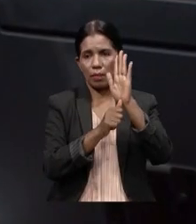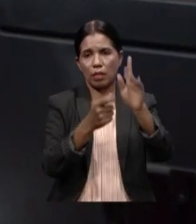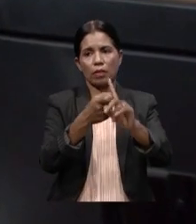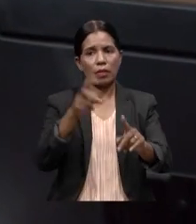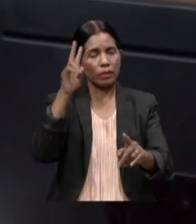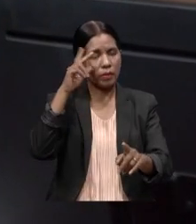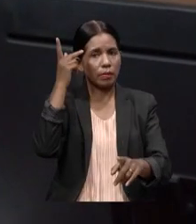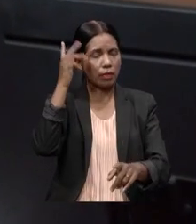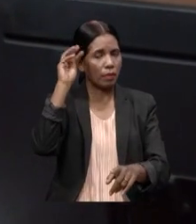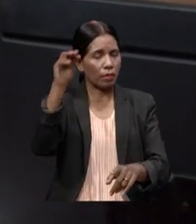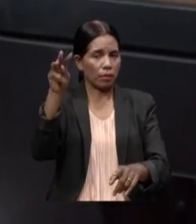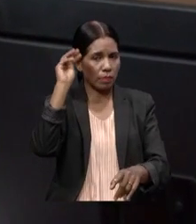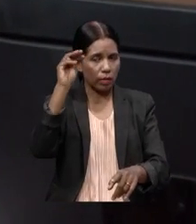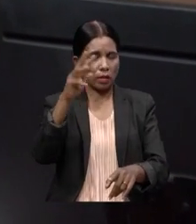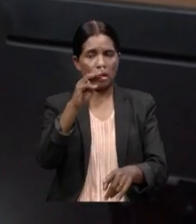apra